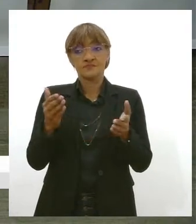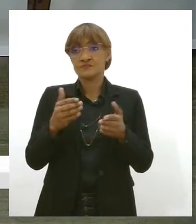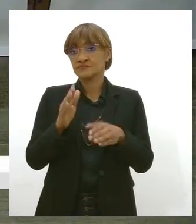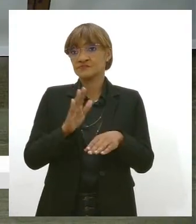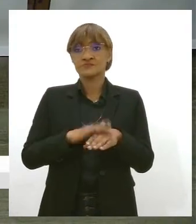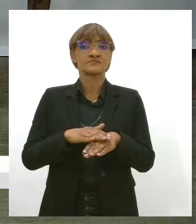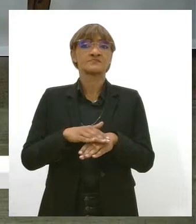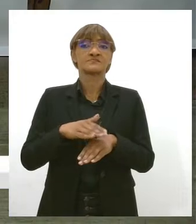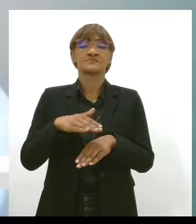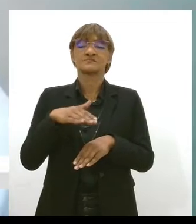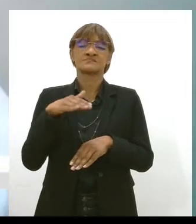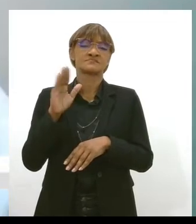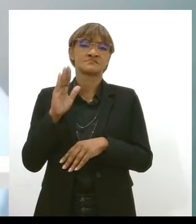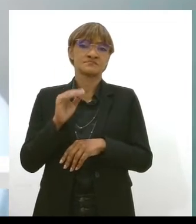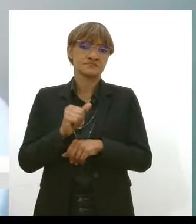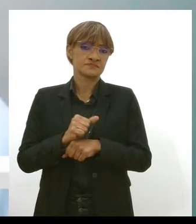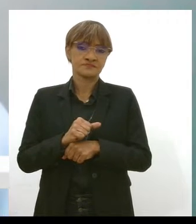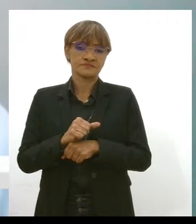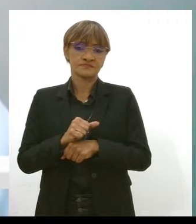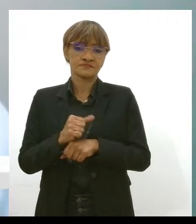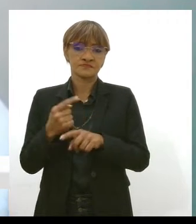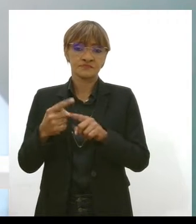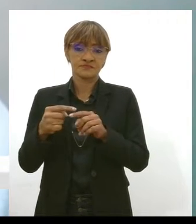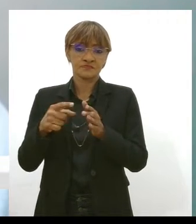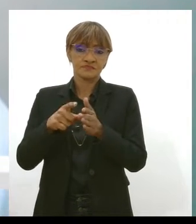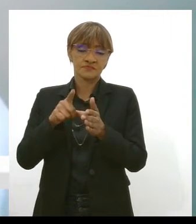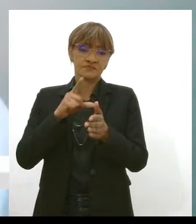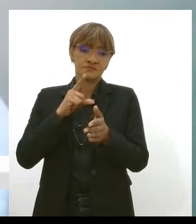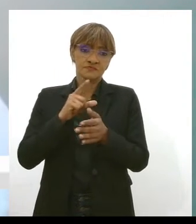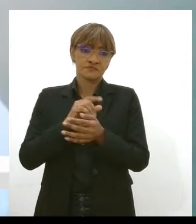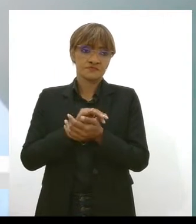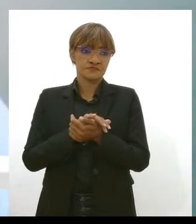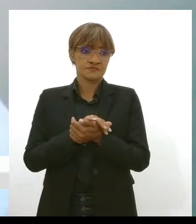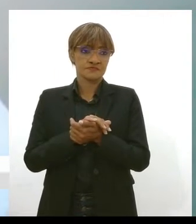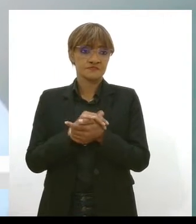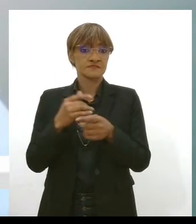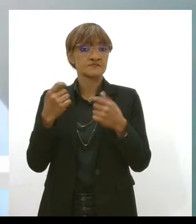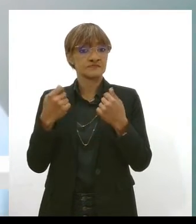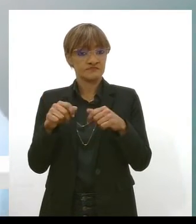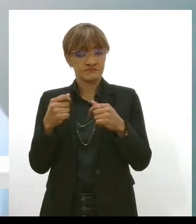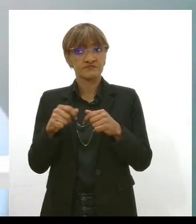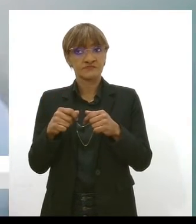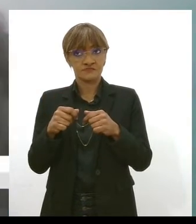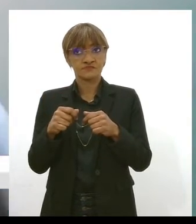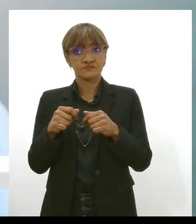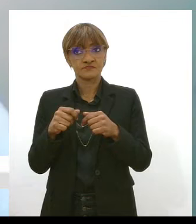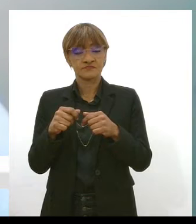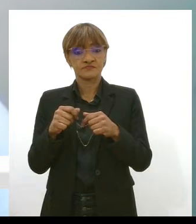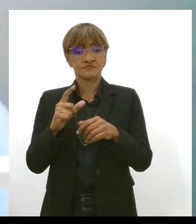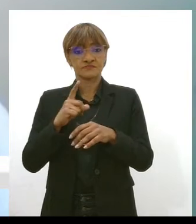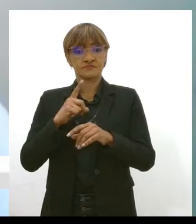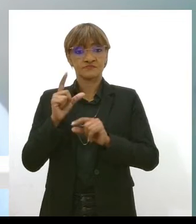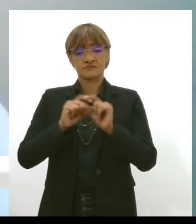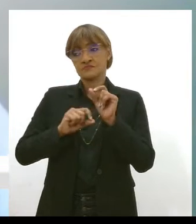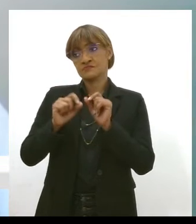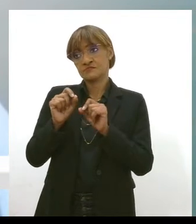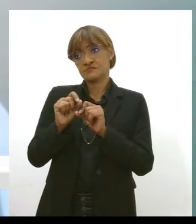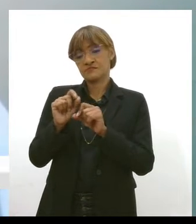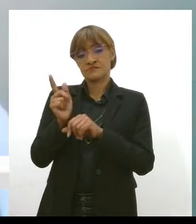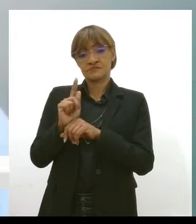Porque antes tinha que ter, até poderia ter uma gestante acima de 40.